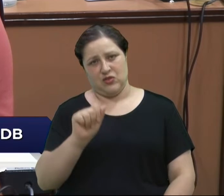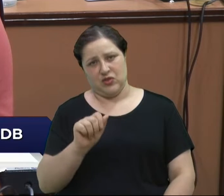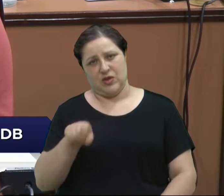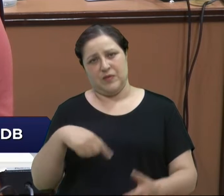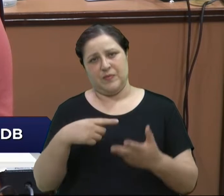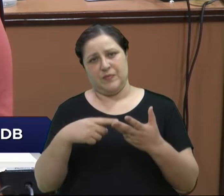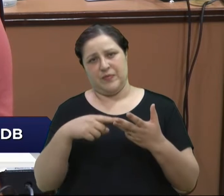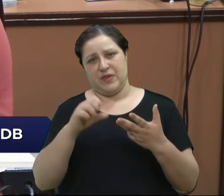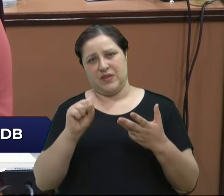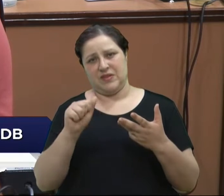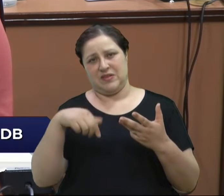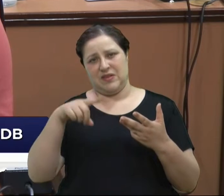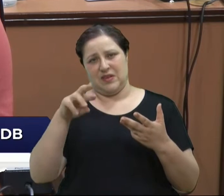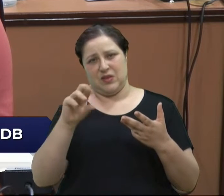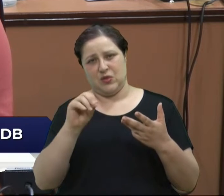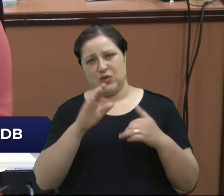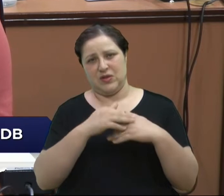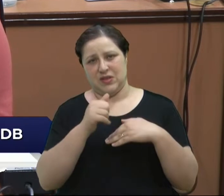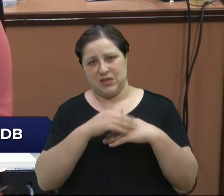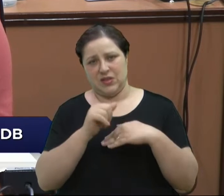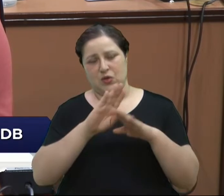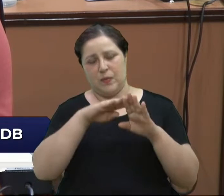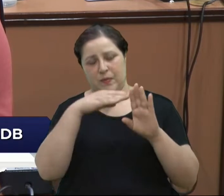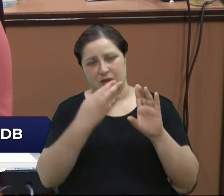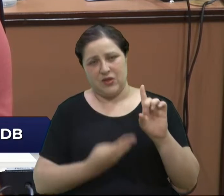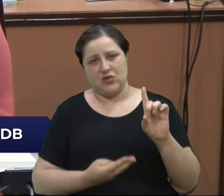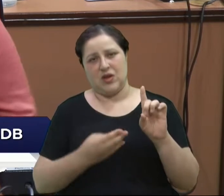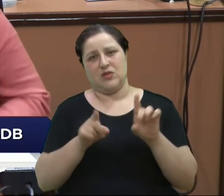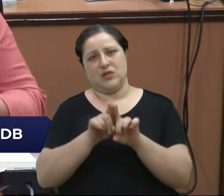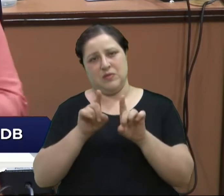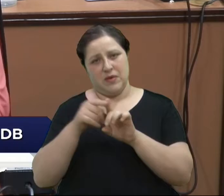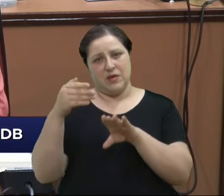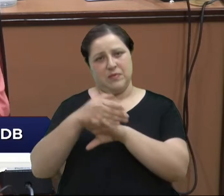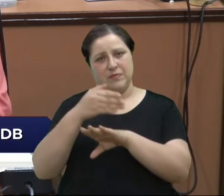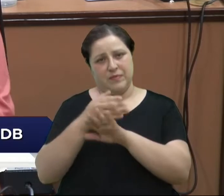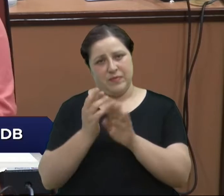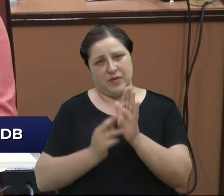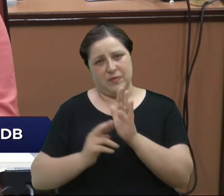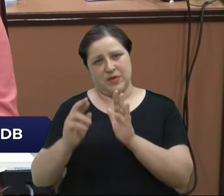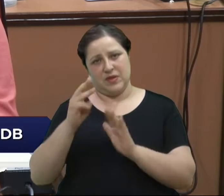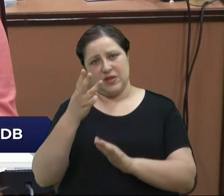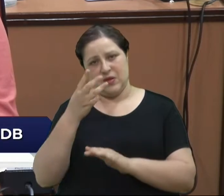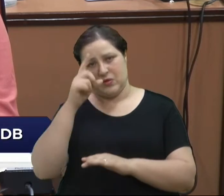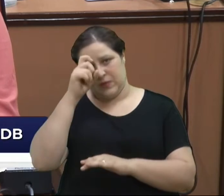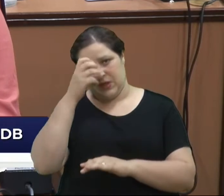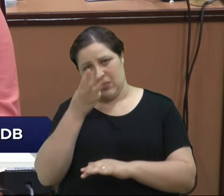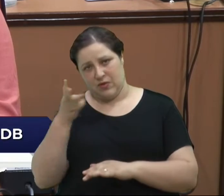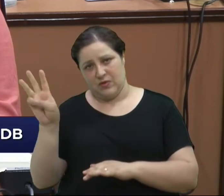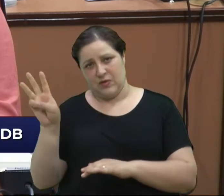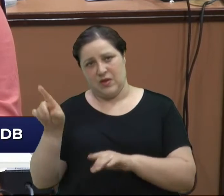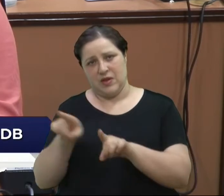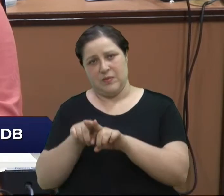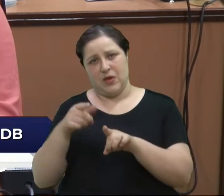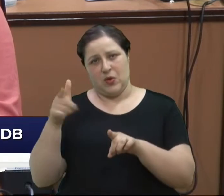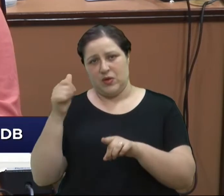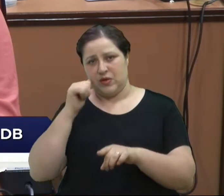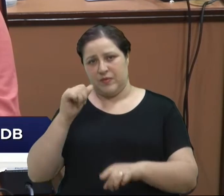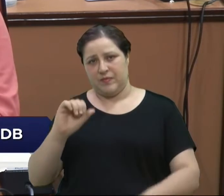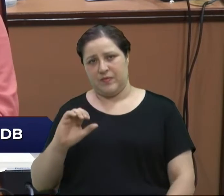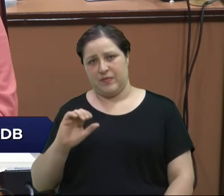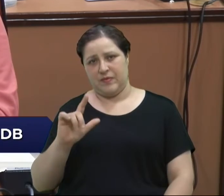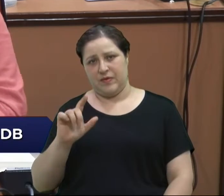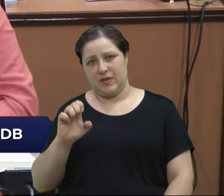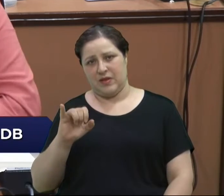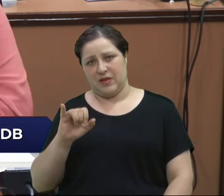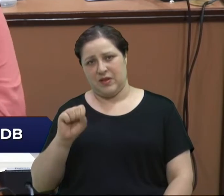Junqueira, nosso querido homenageado, também, né, representando Virvi Ramos, a Cleciane, todos os vereadores que compõem